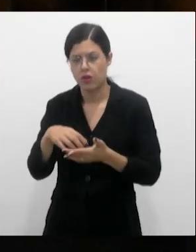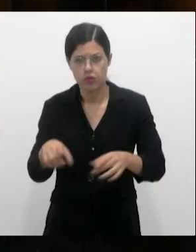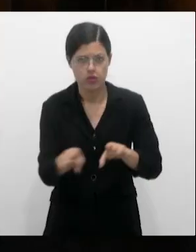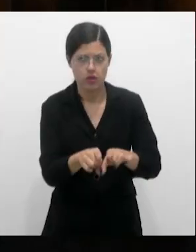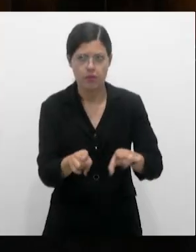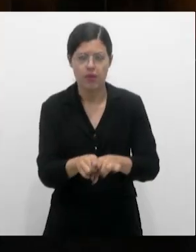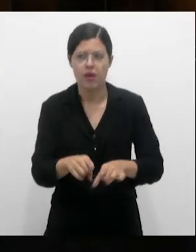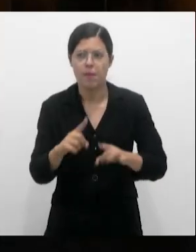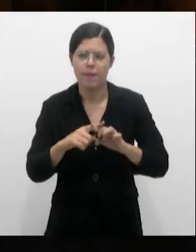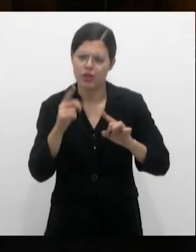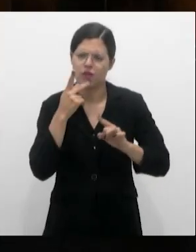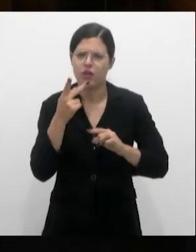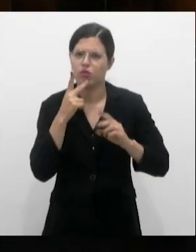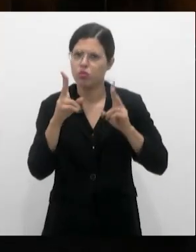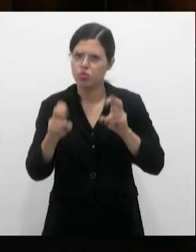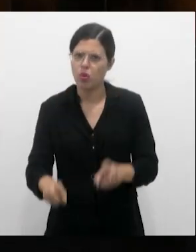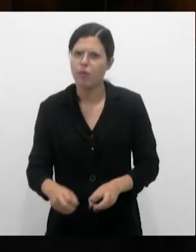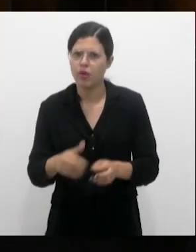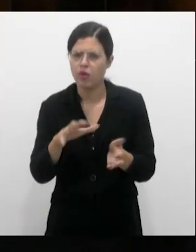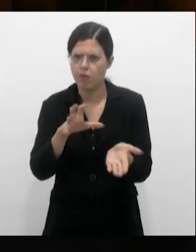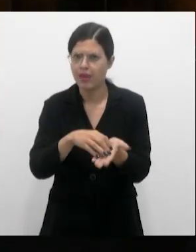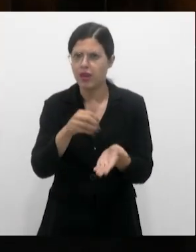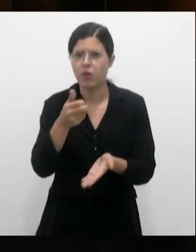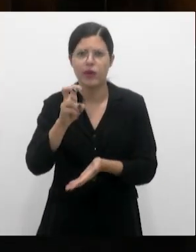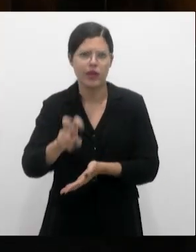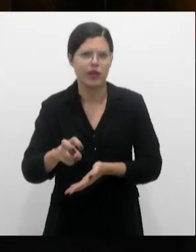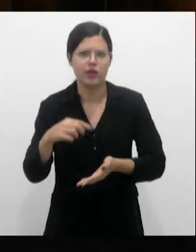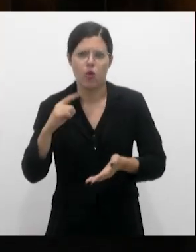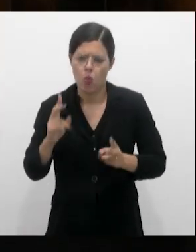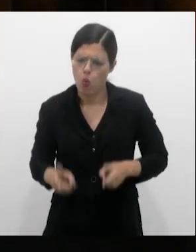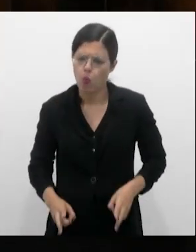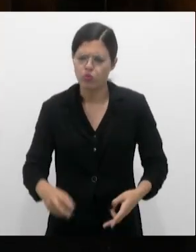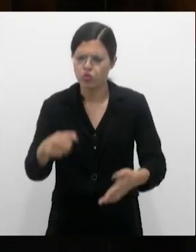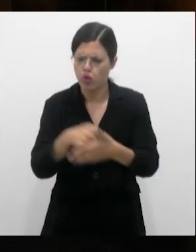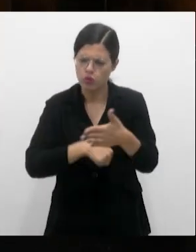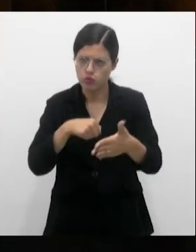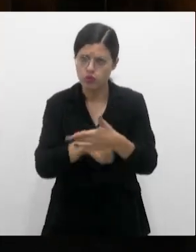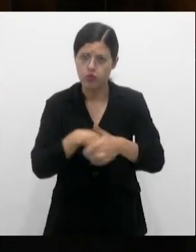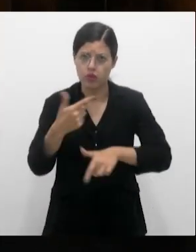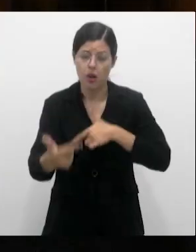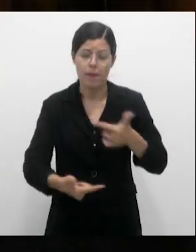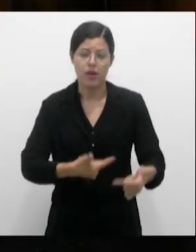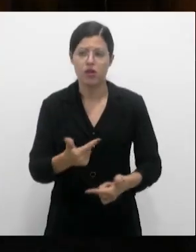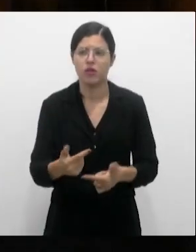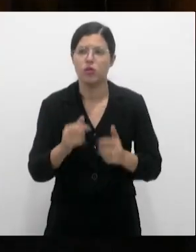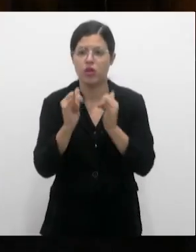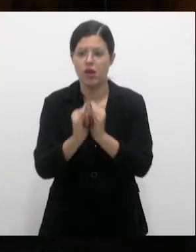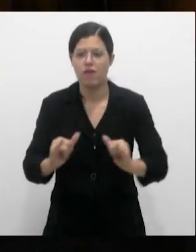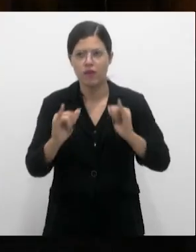falando específico do 15, que eu não vou descansar um dia. E aí falo para vocês,